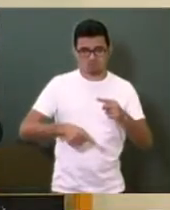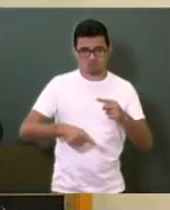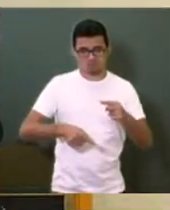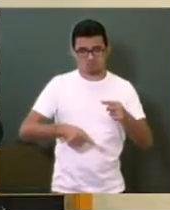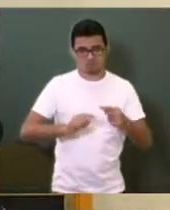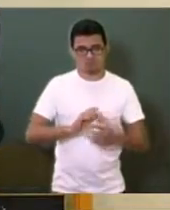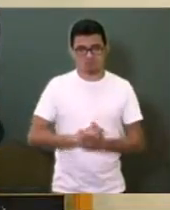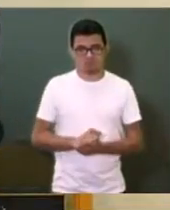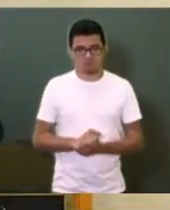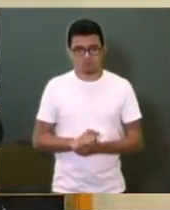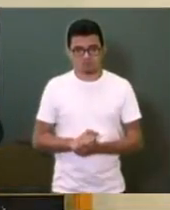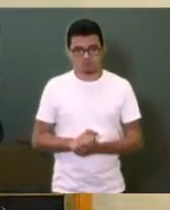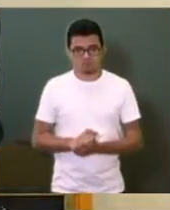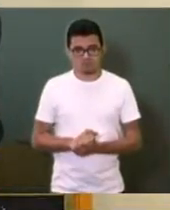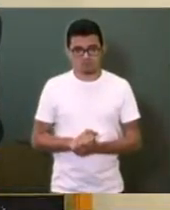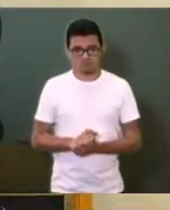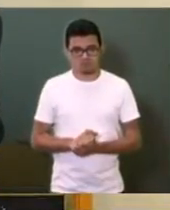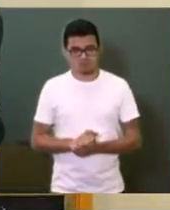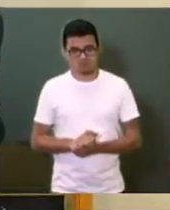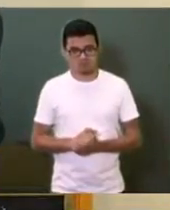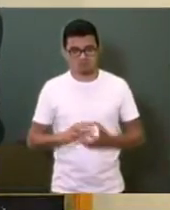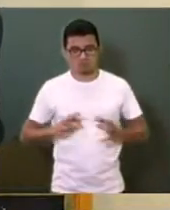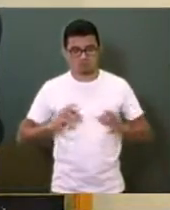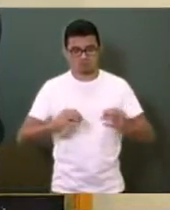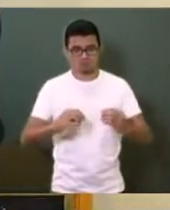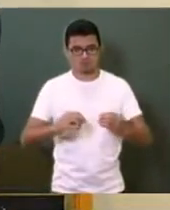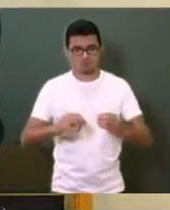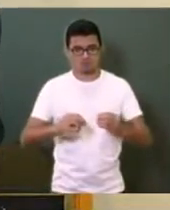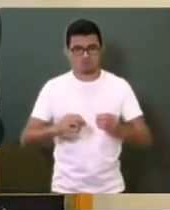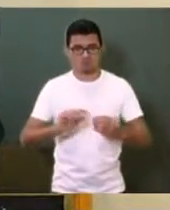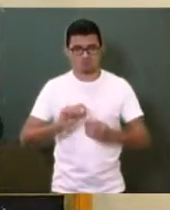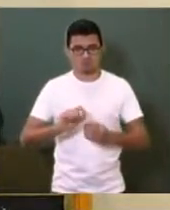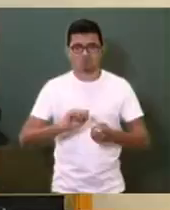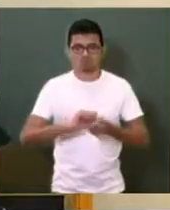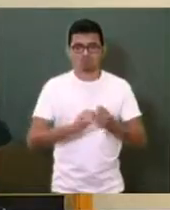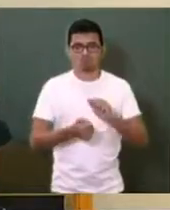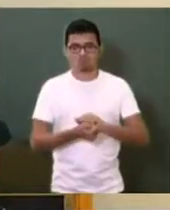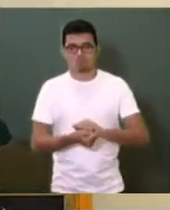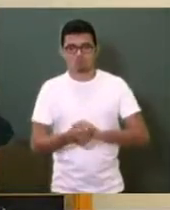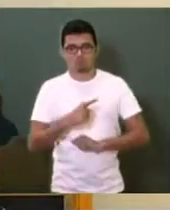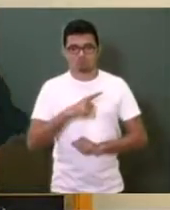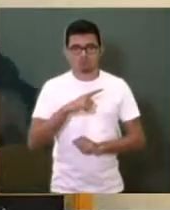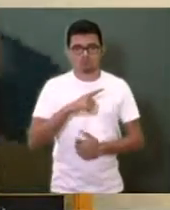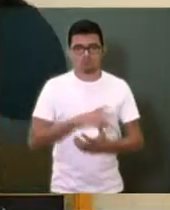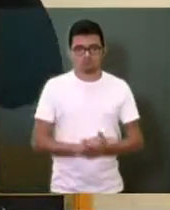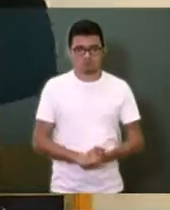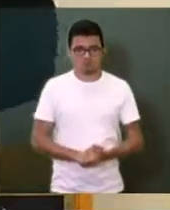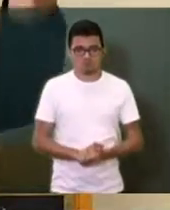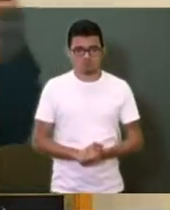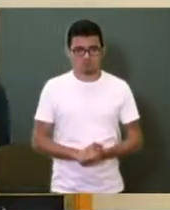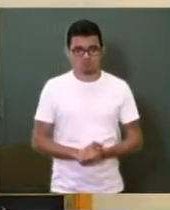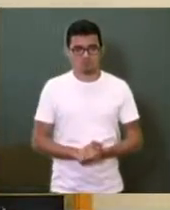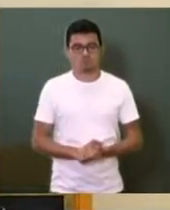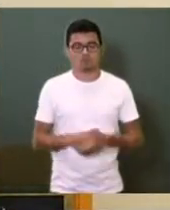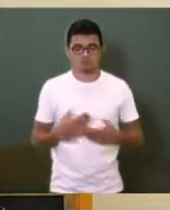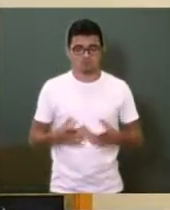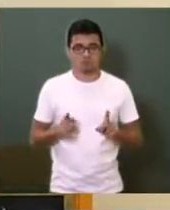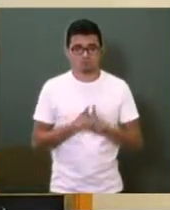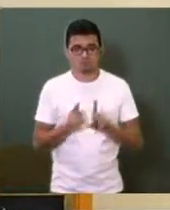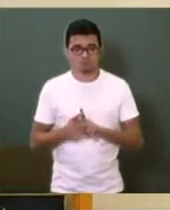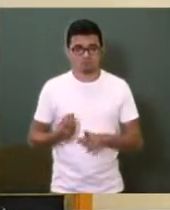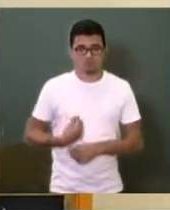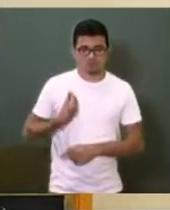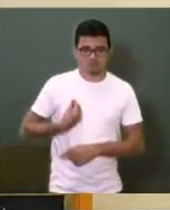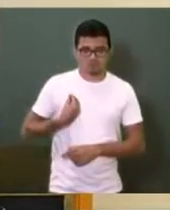bebidas e todo mundo acabou se adaptando e sim é na vida a gente vai